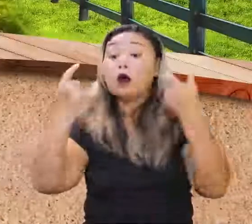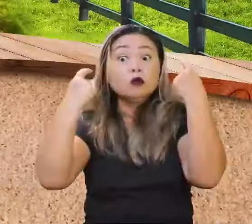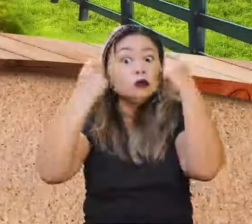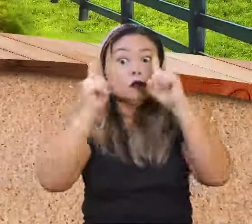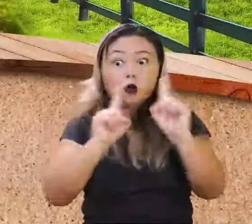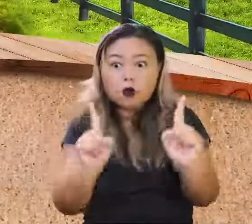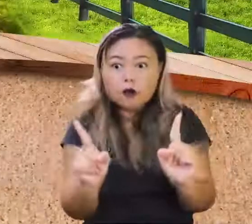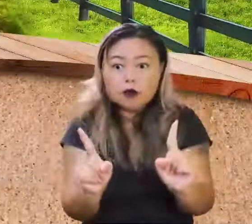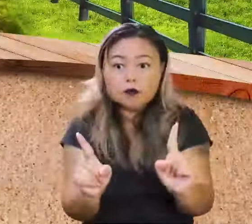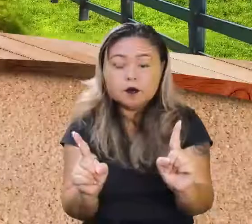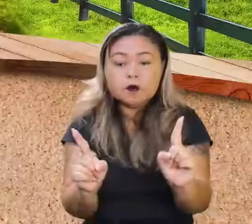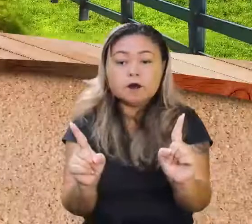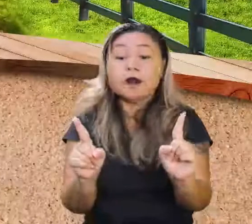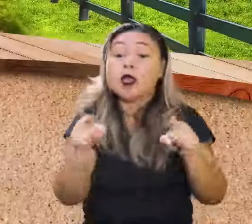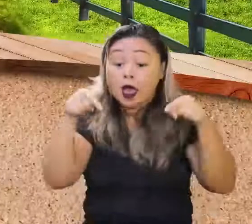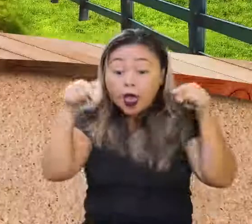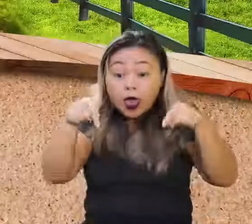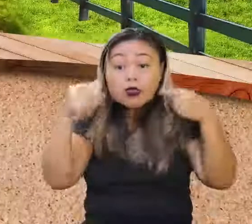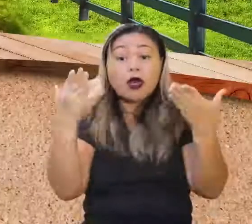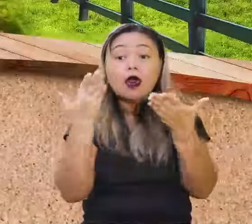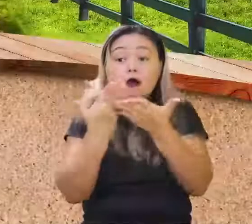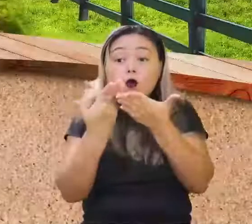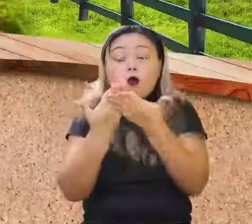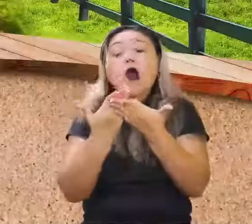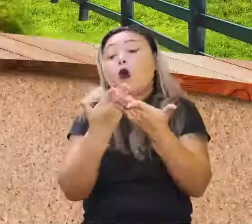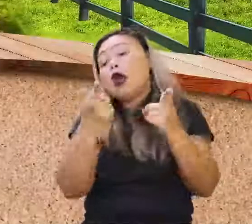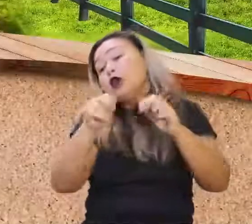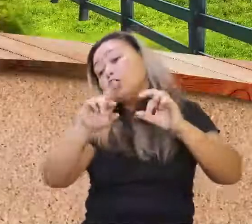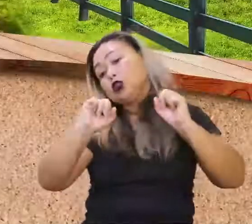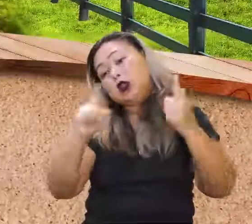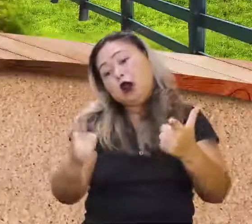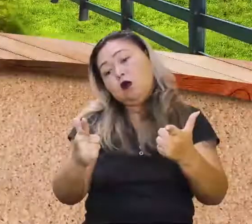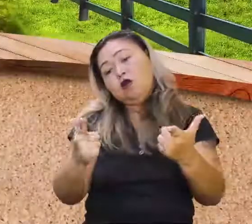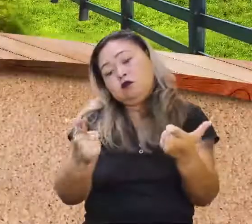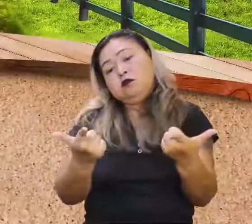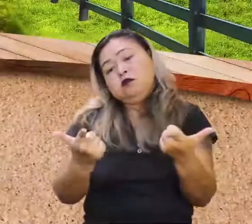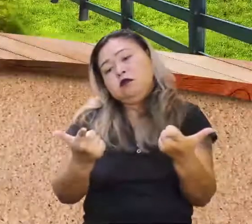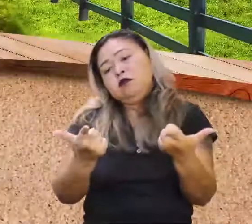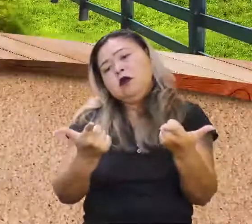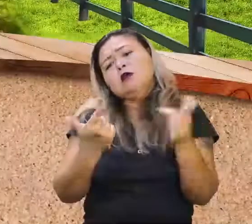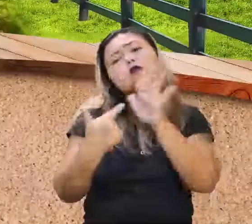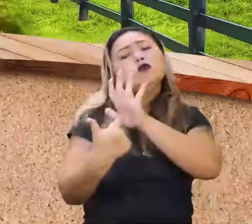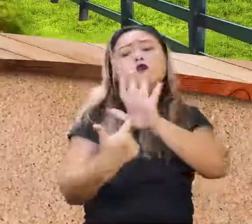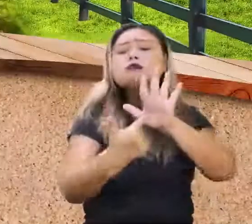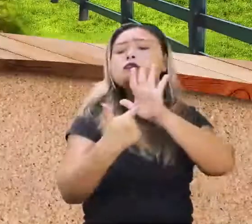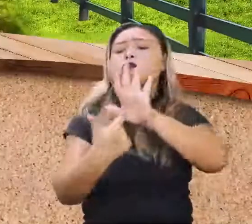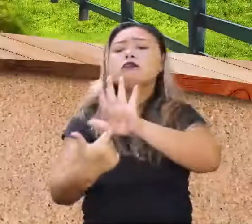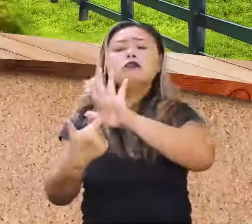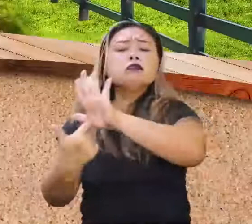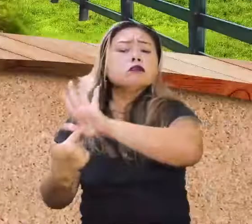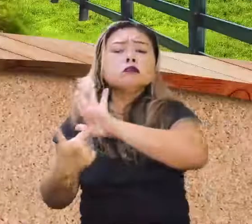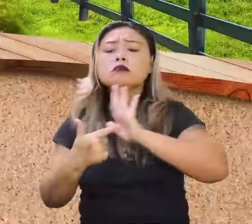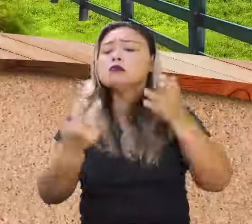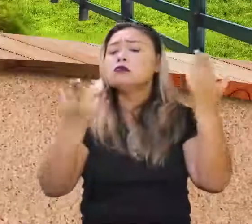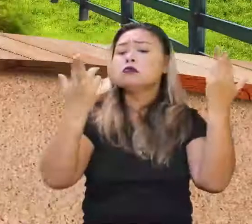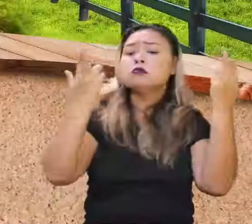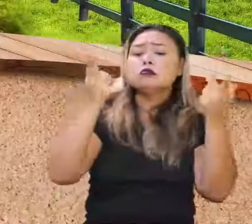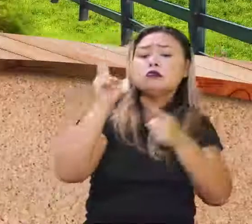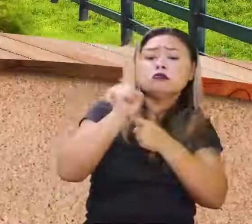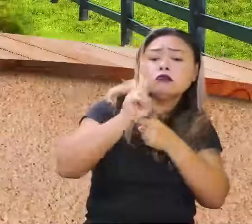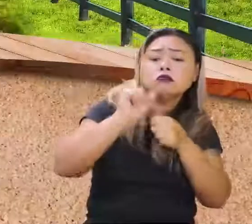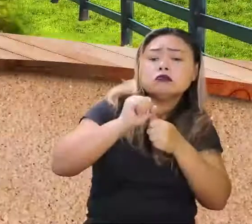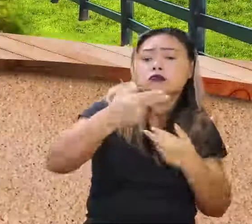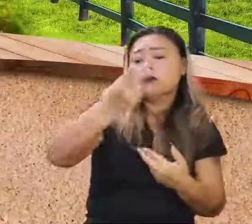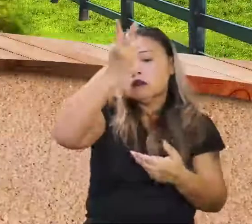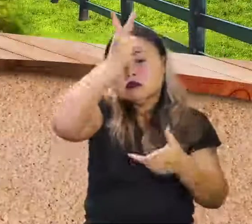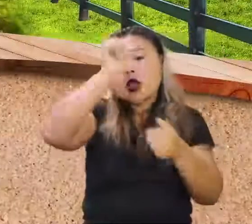preocupem, tá? Essa aula, como uma aula geral, nós vamos ver então as apresentações da caprinocultura. E